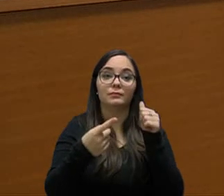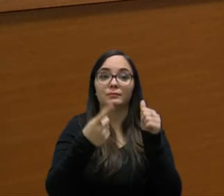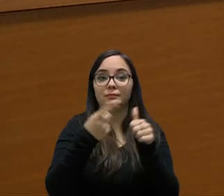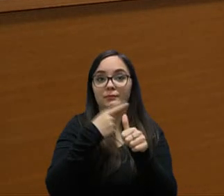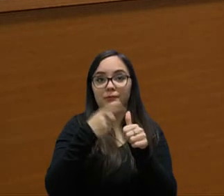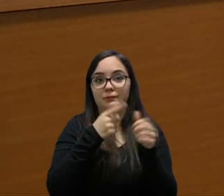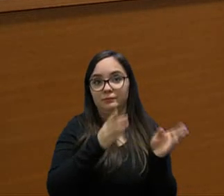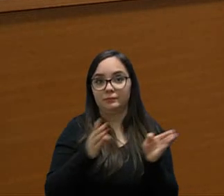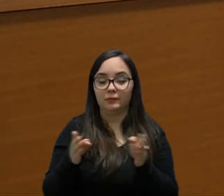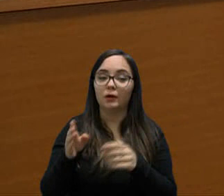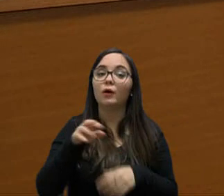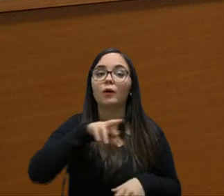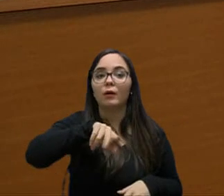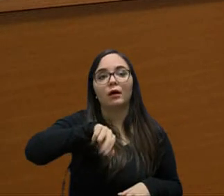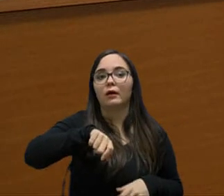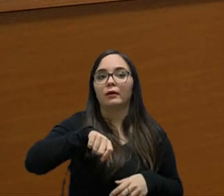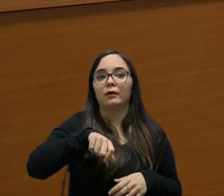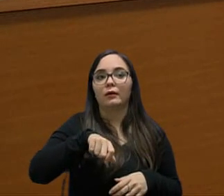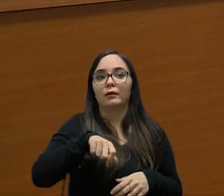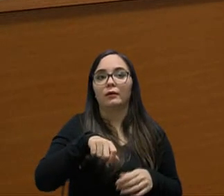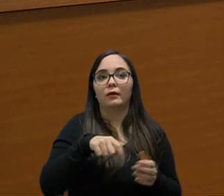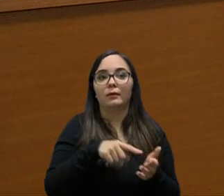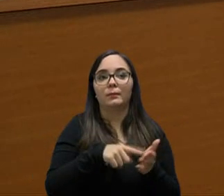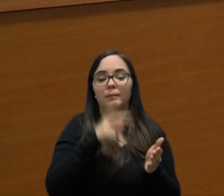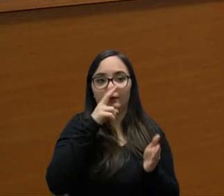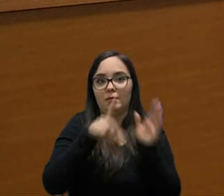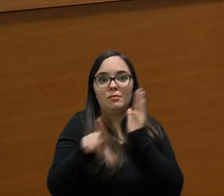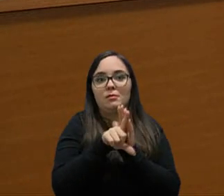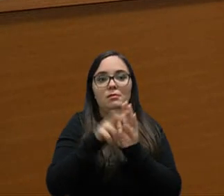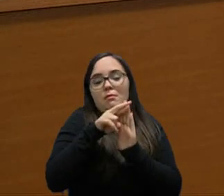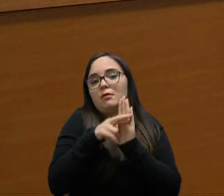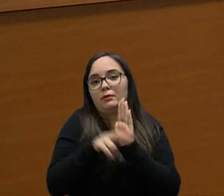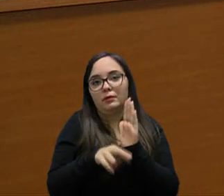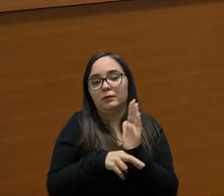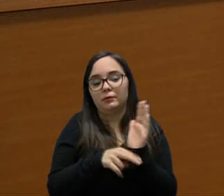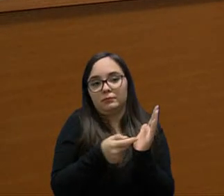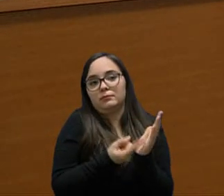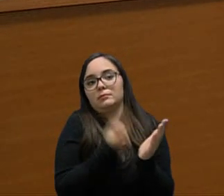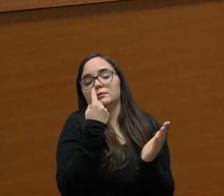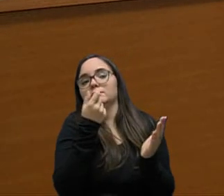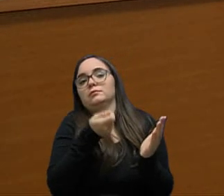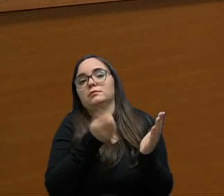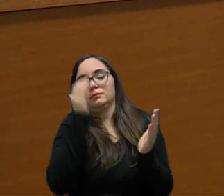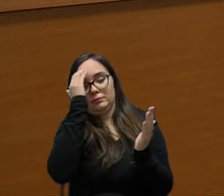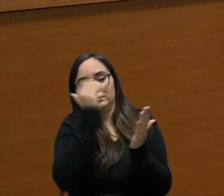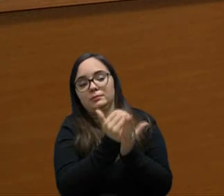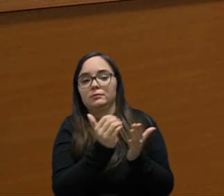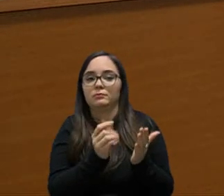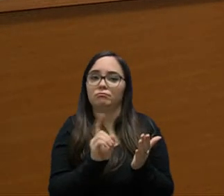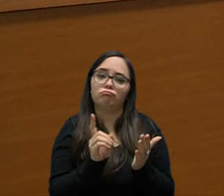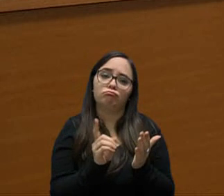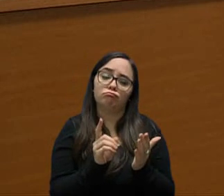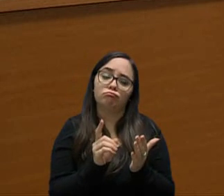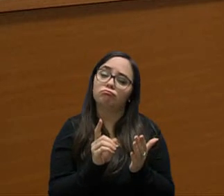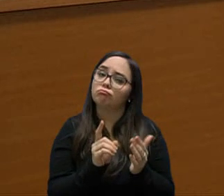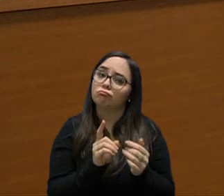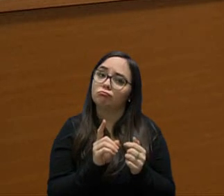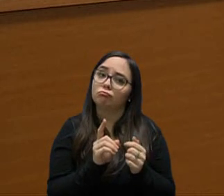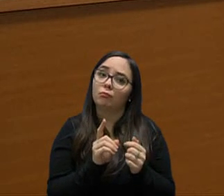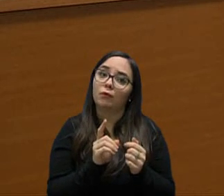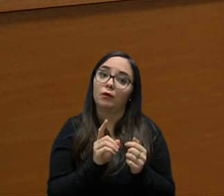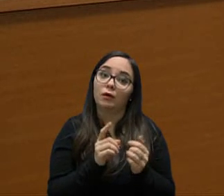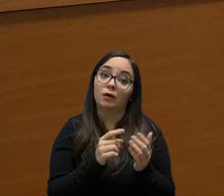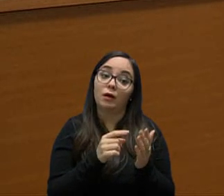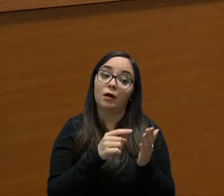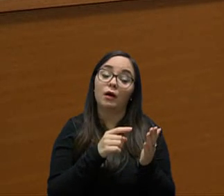planejamento não é ele não vai ser uma ele não é o regramento que de execução né a